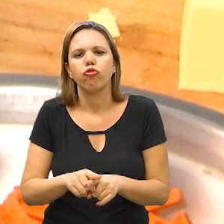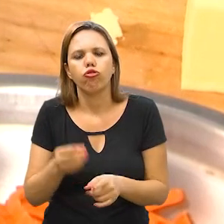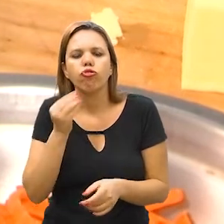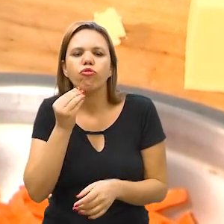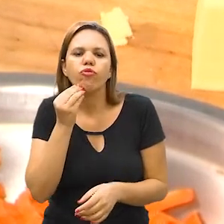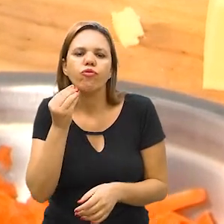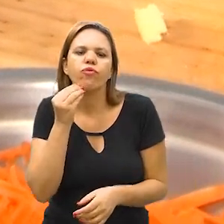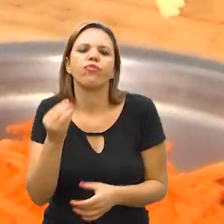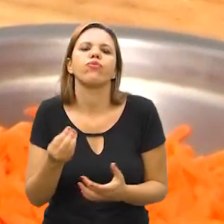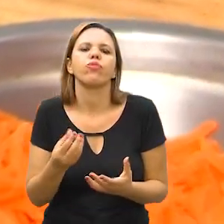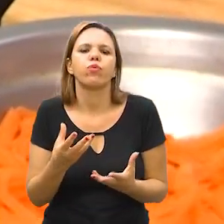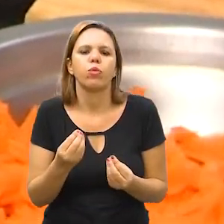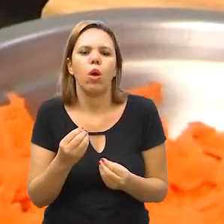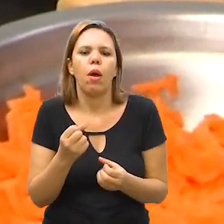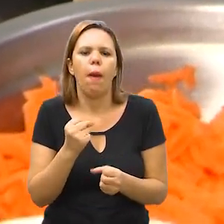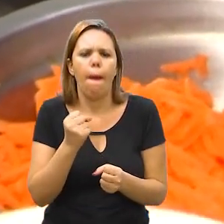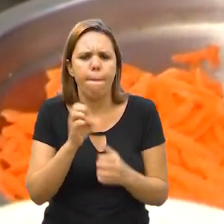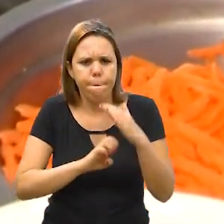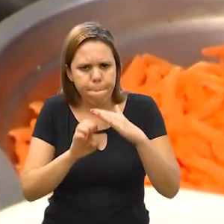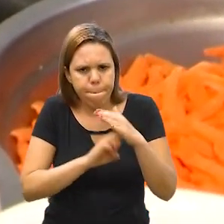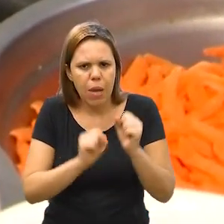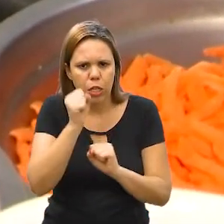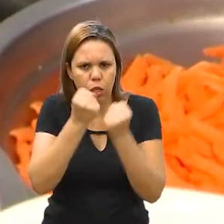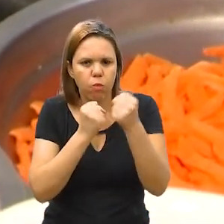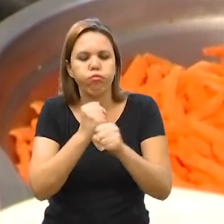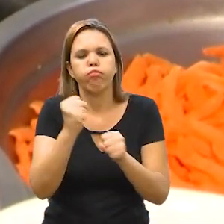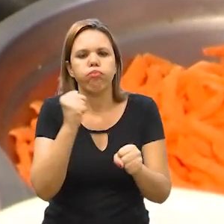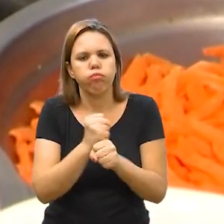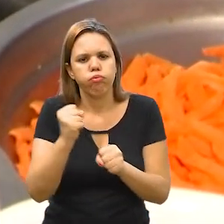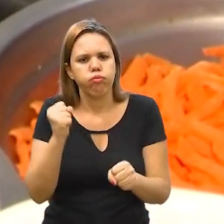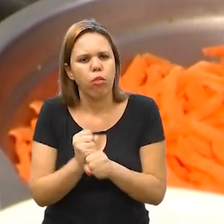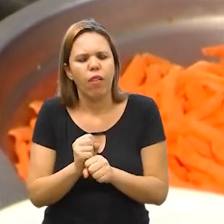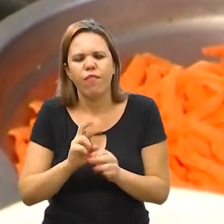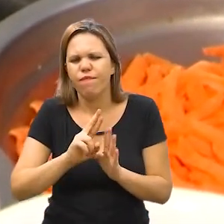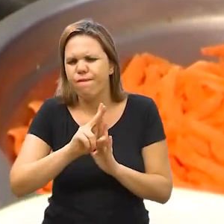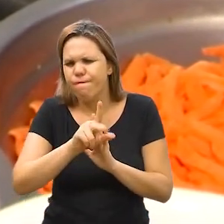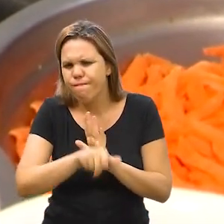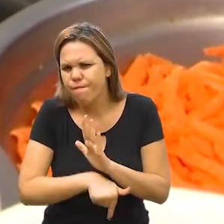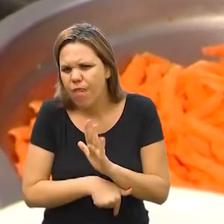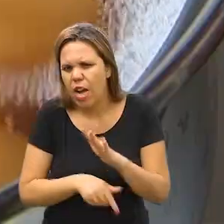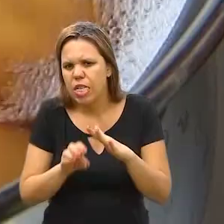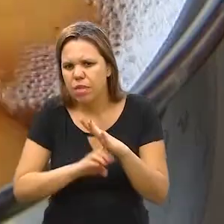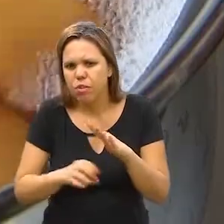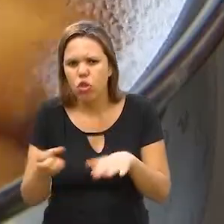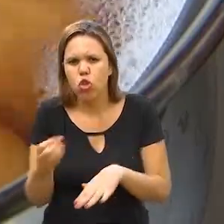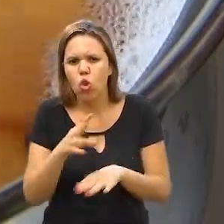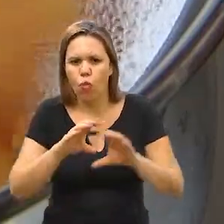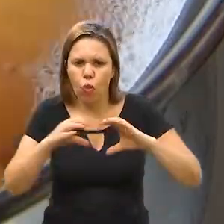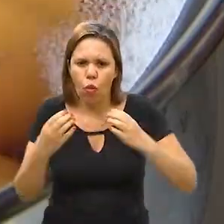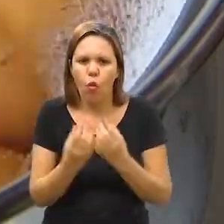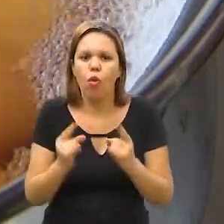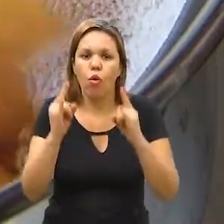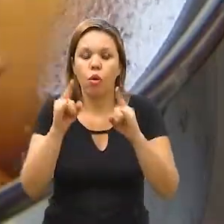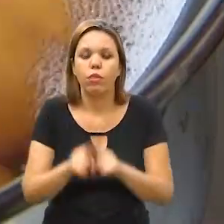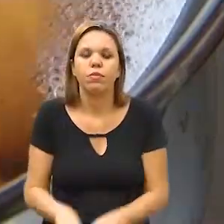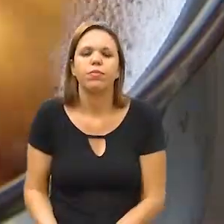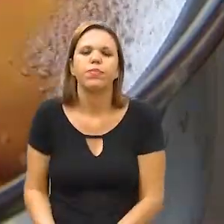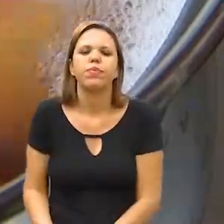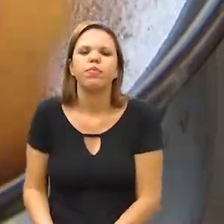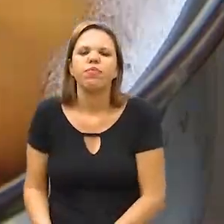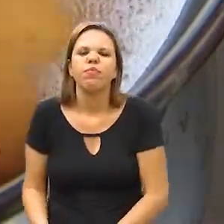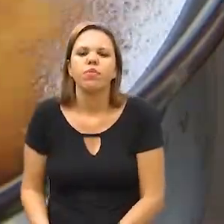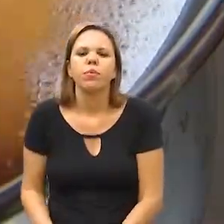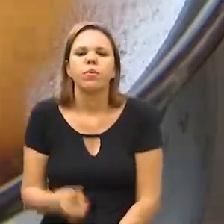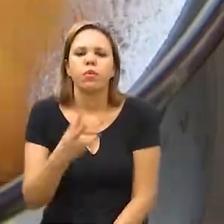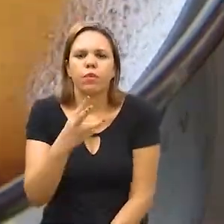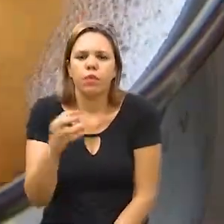de atender grandes construtoras, como a Alphaville Dom Pedro, que na época estava construindo um novo condomínio. Lá nós servíamos cerca